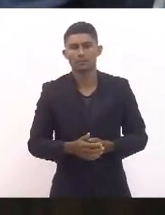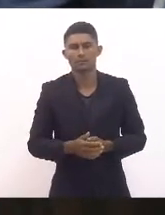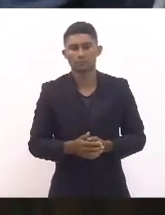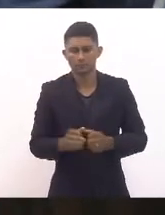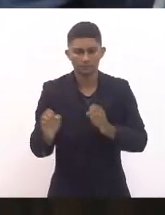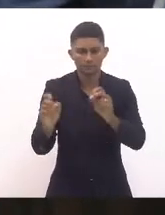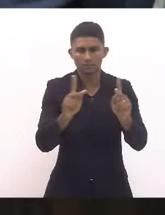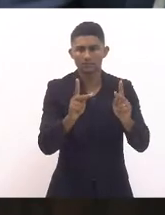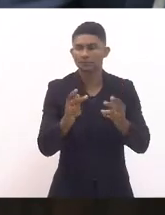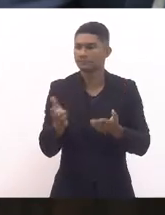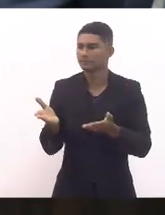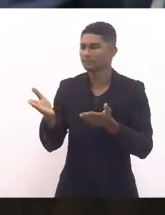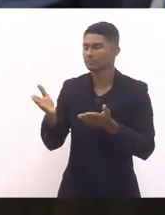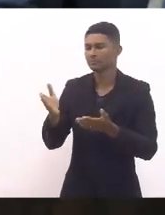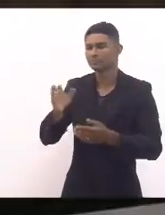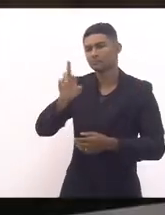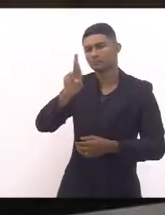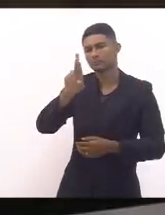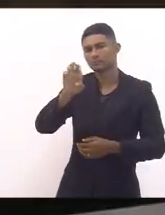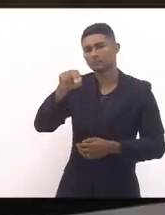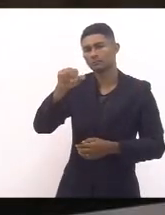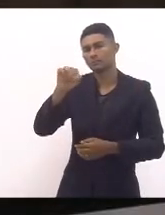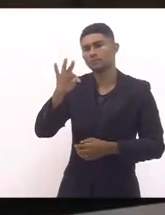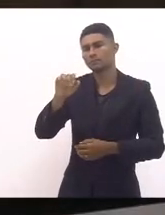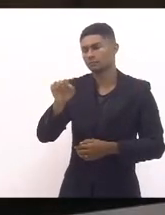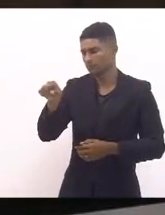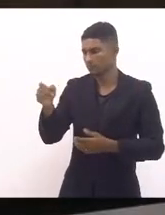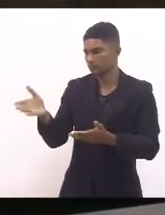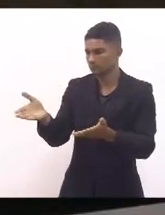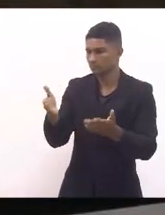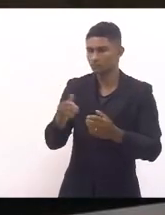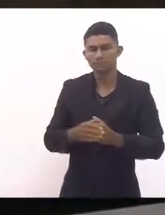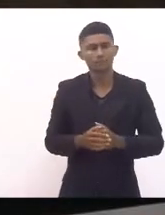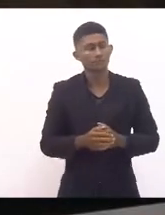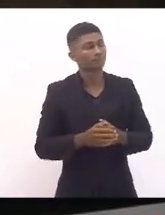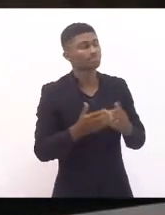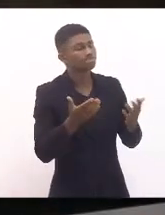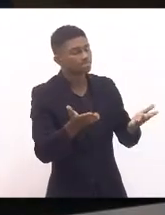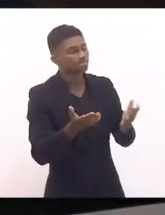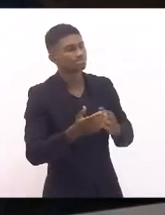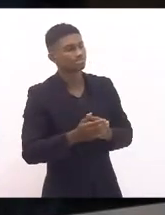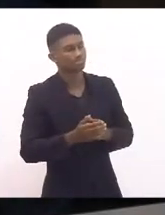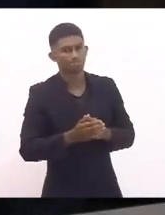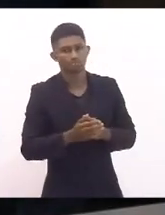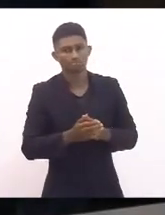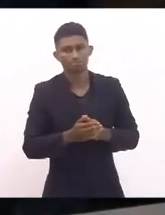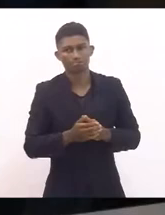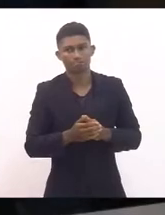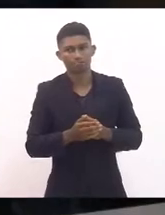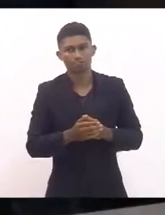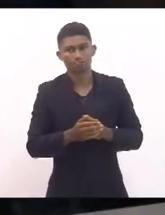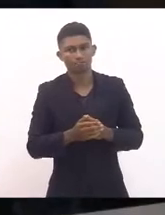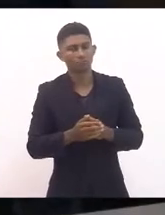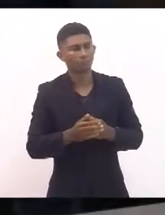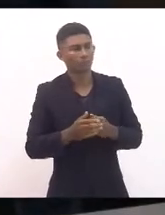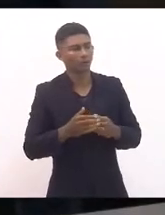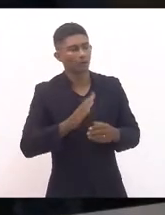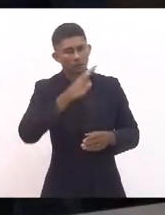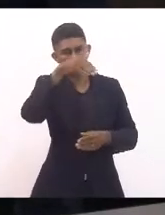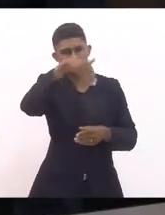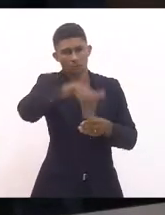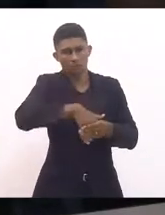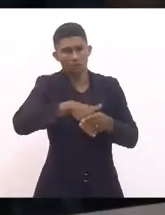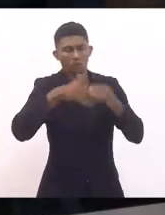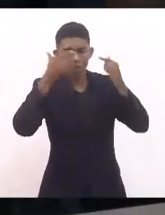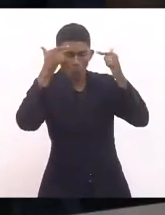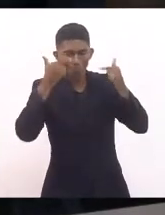Ok, questão de ordem, deputada Renata. Senhor presidente, por favor, só para consignar o voto pela abstenção no